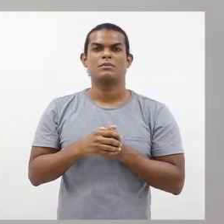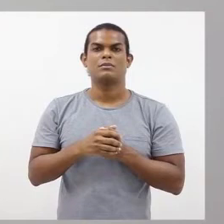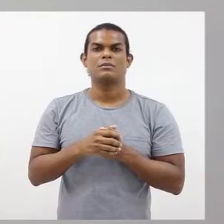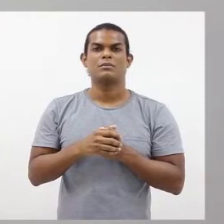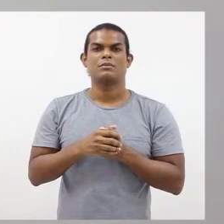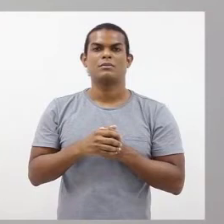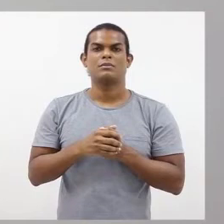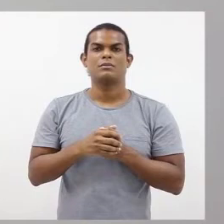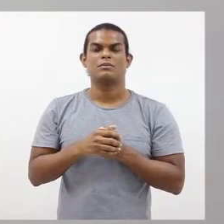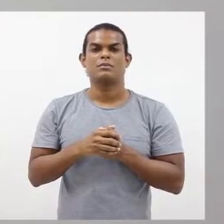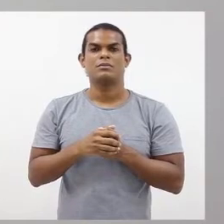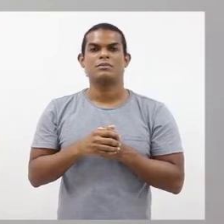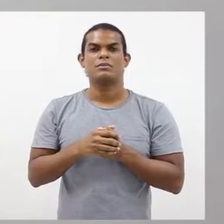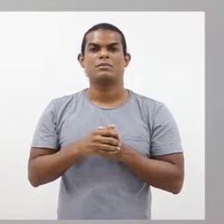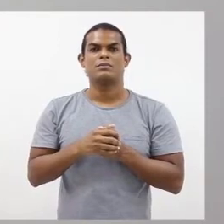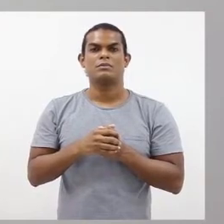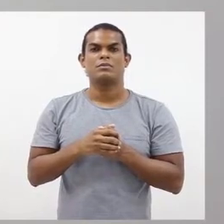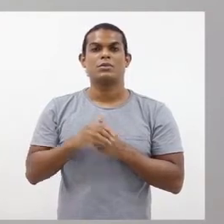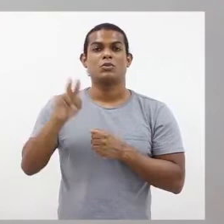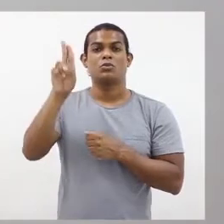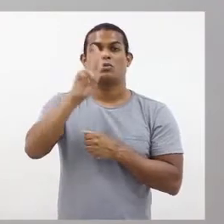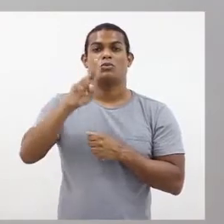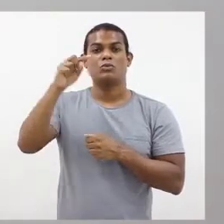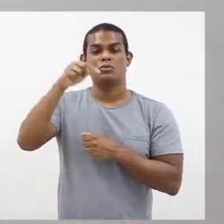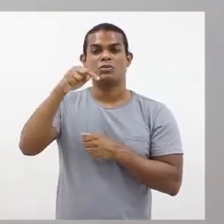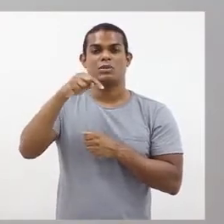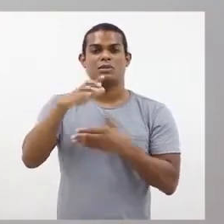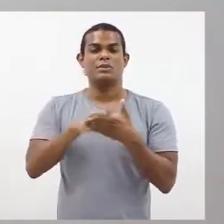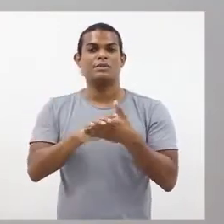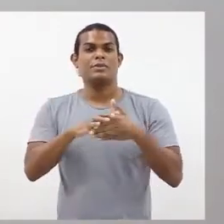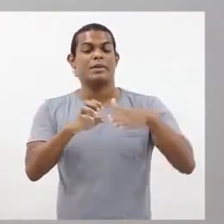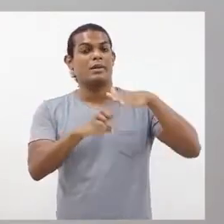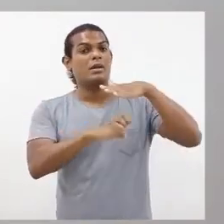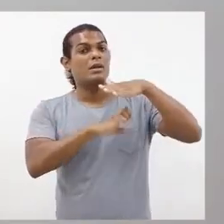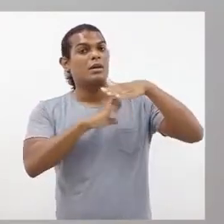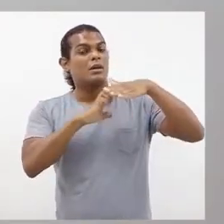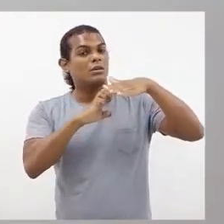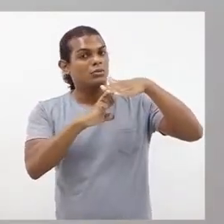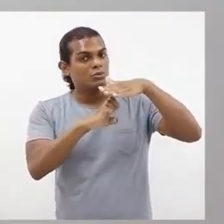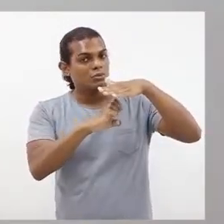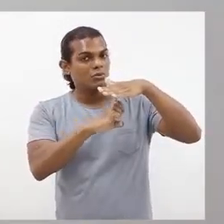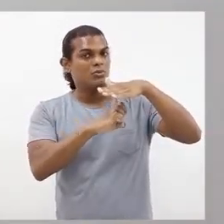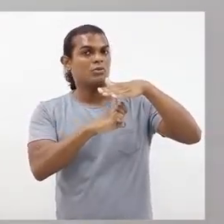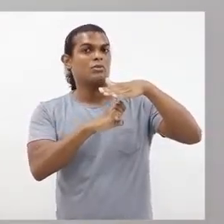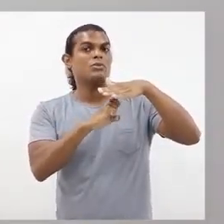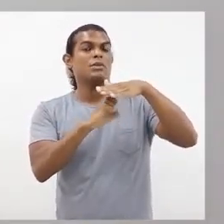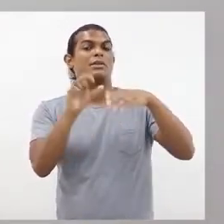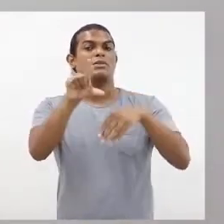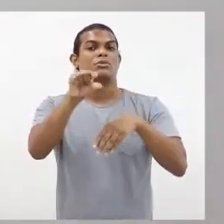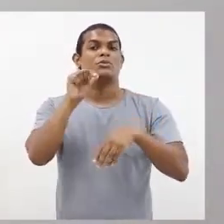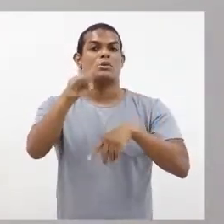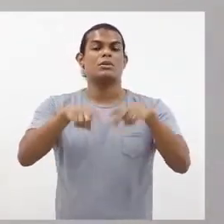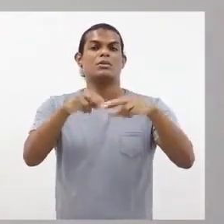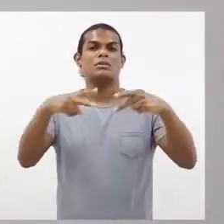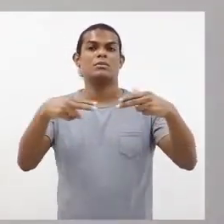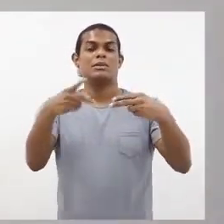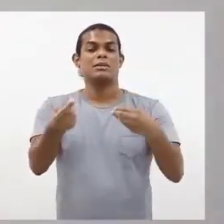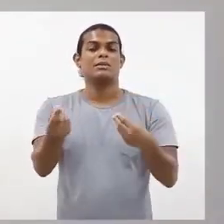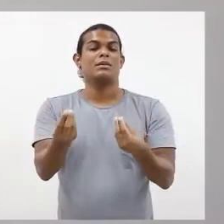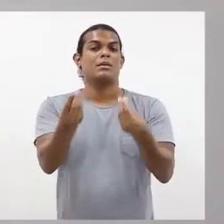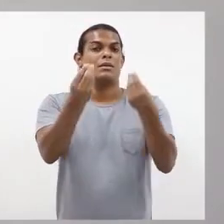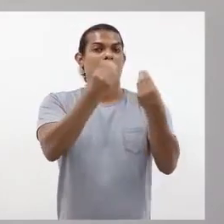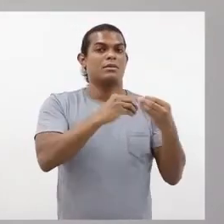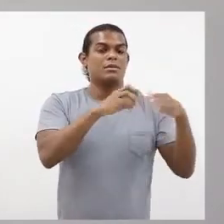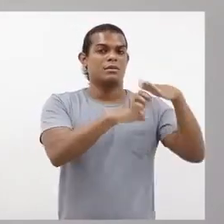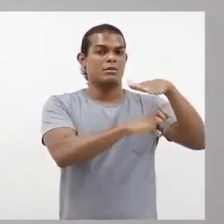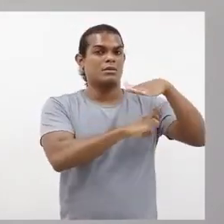/youtube.com/EAD Pernambuco. A empresa escolhe o bem, esse bem vem para a empresa e aí a empresa passa a